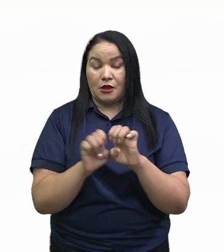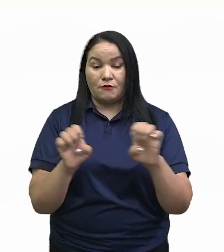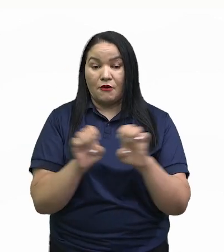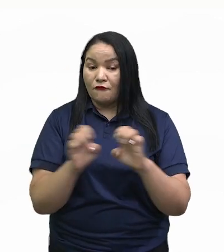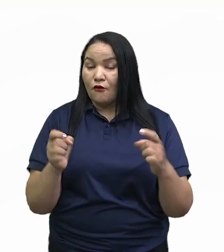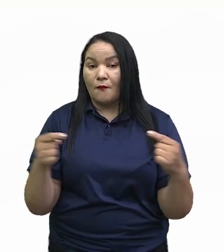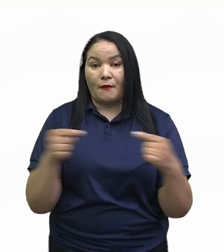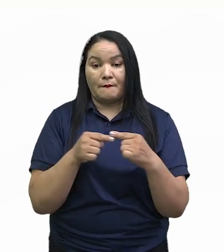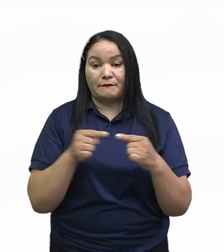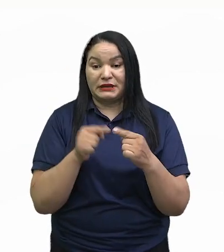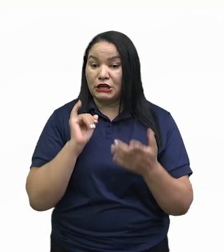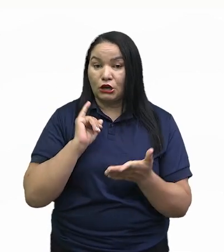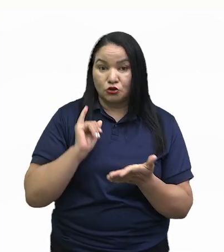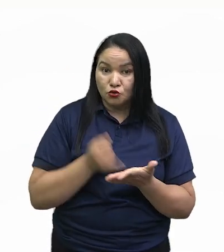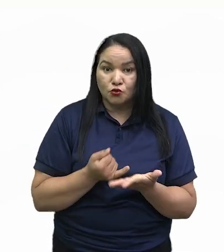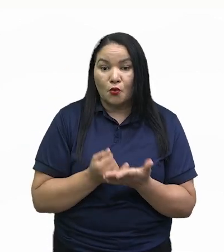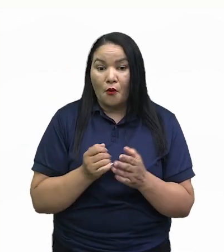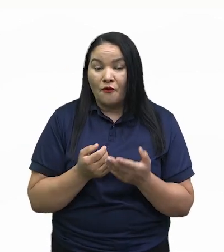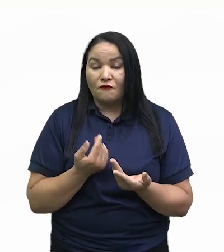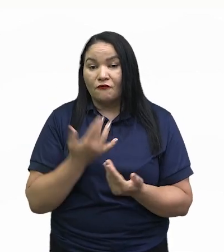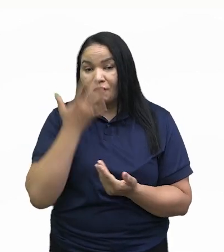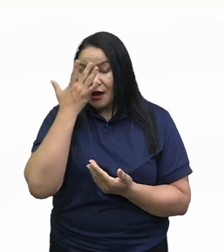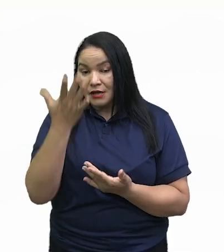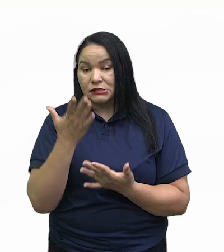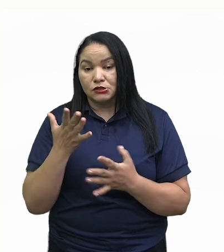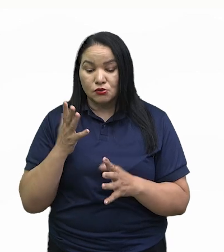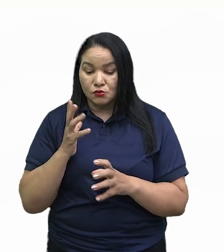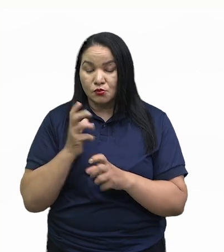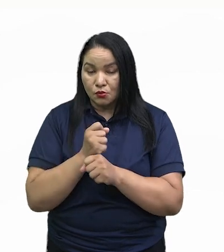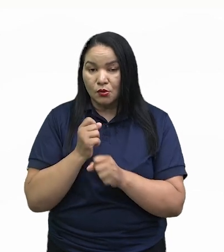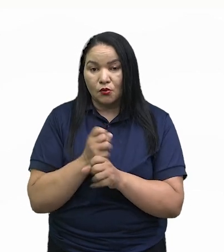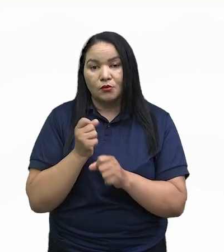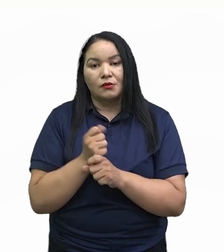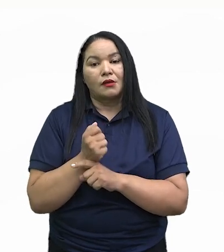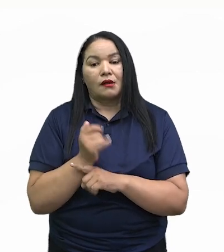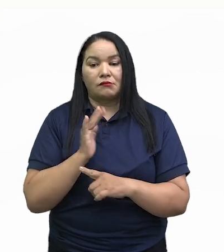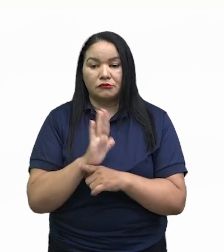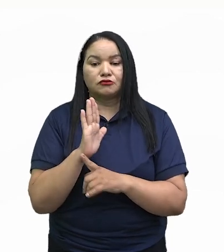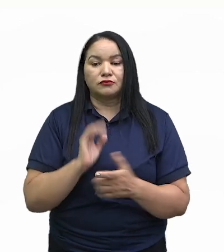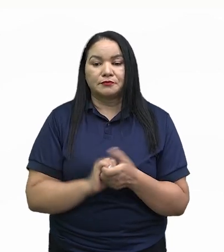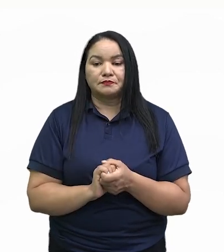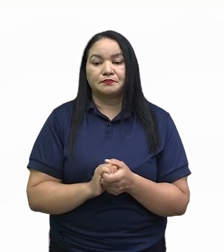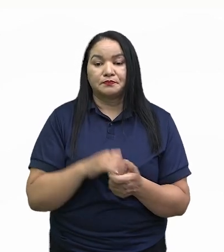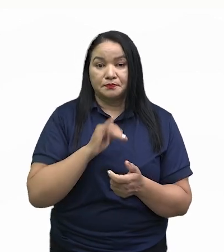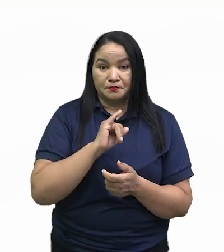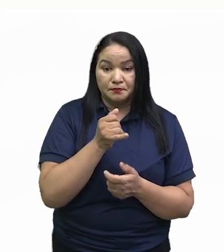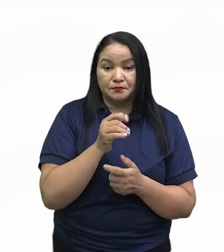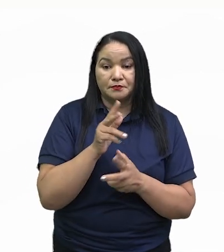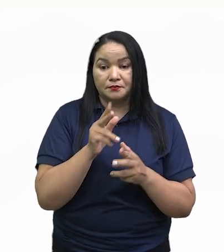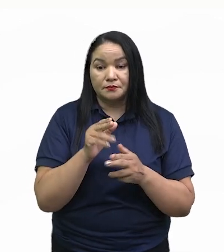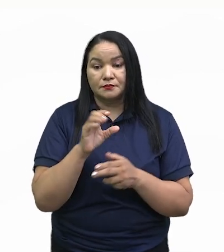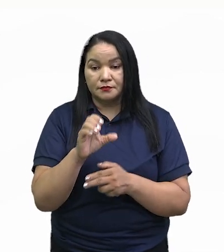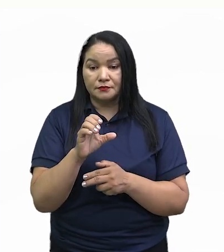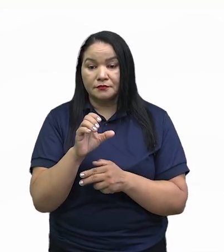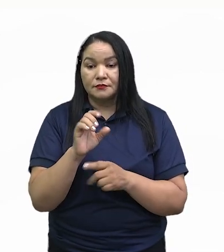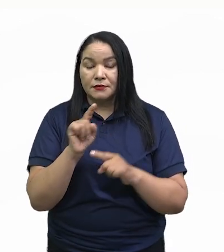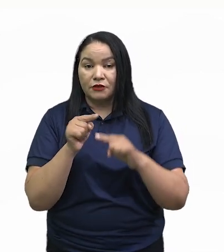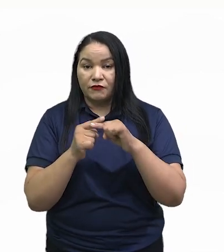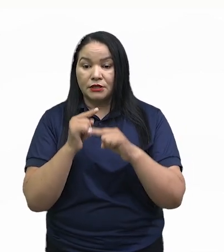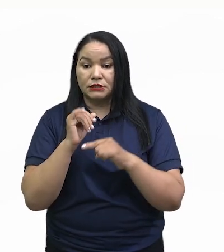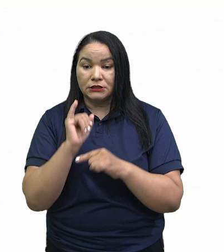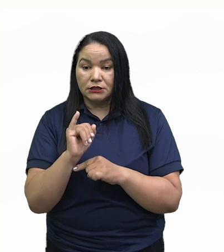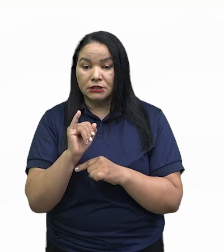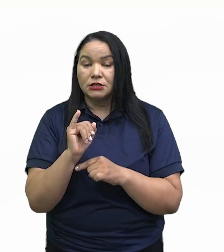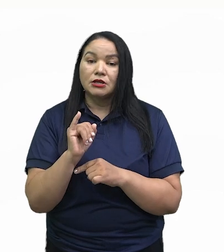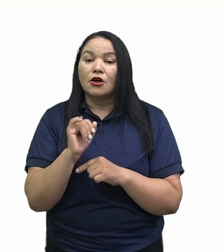já ali pronta e acabada que facilita o cálculo dele. Juros simples, capital